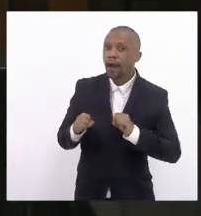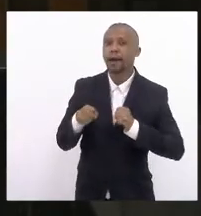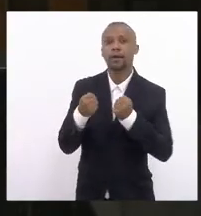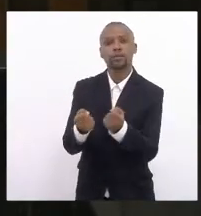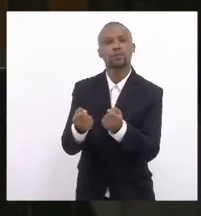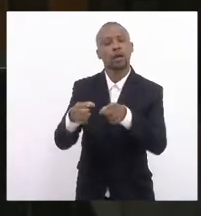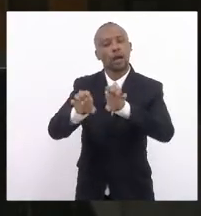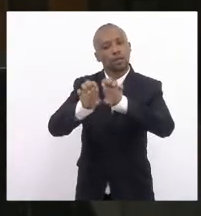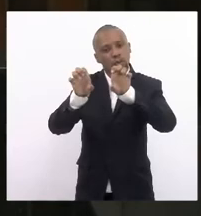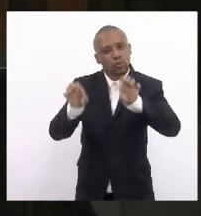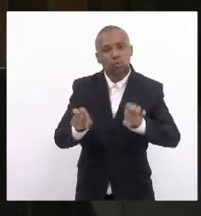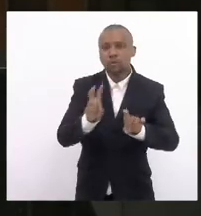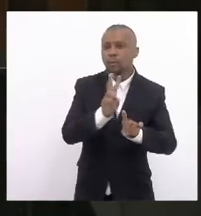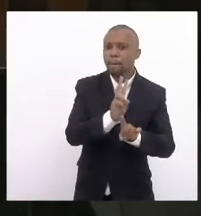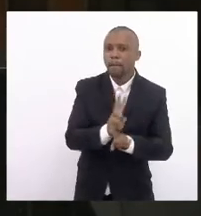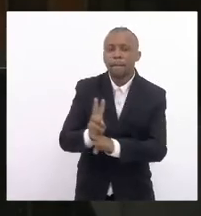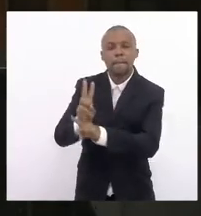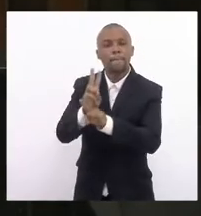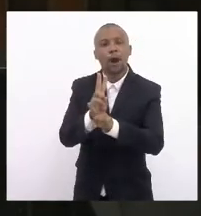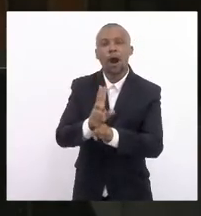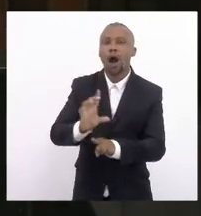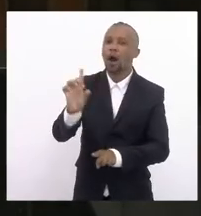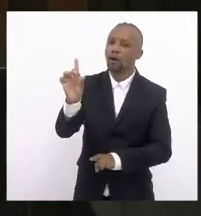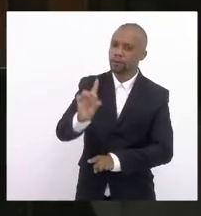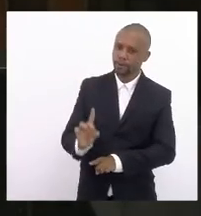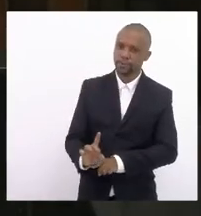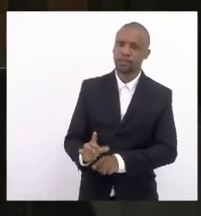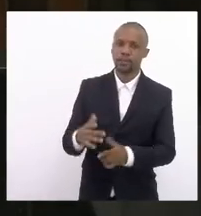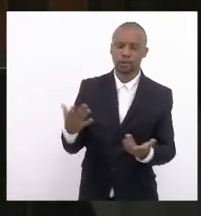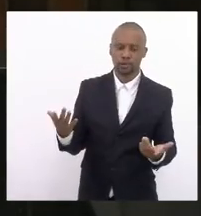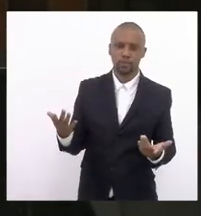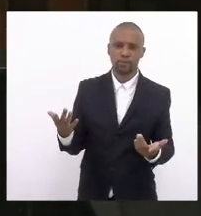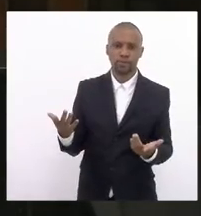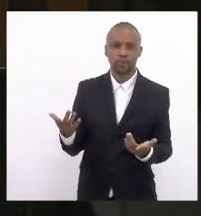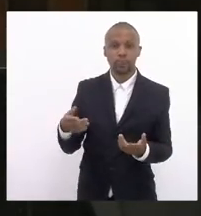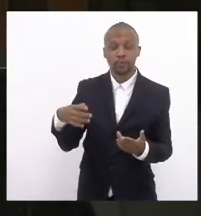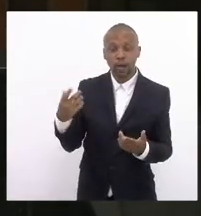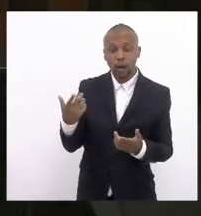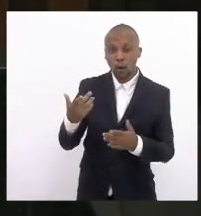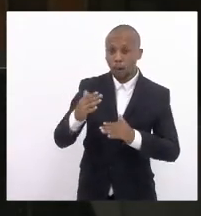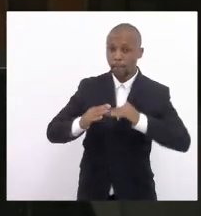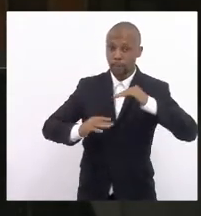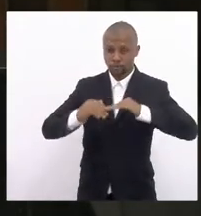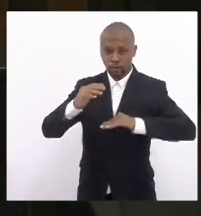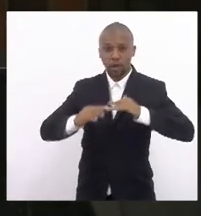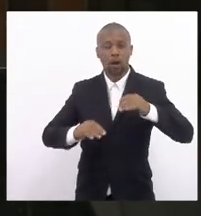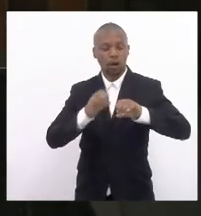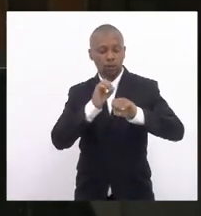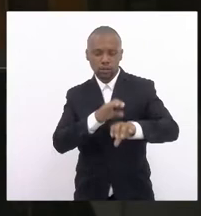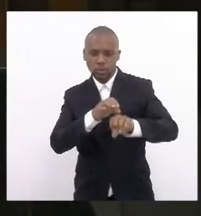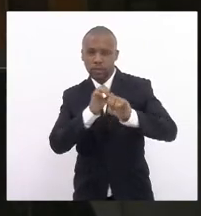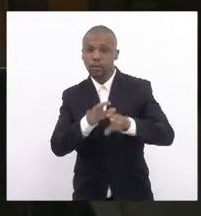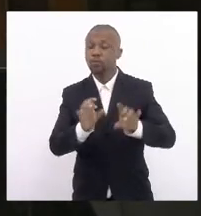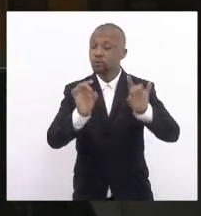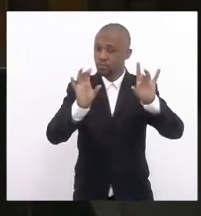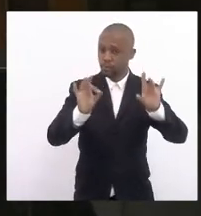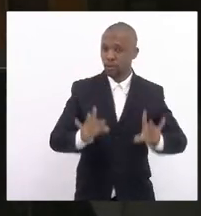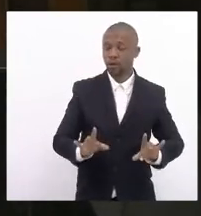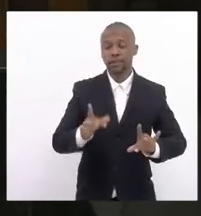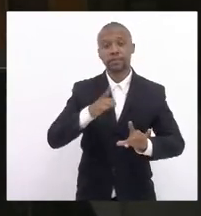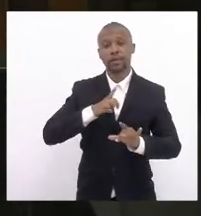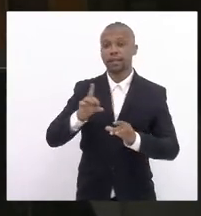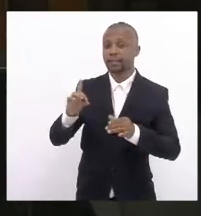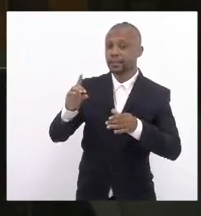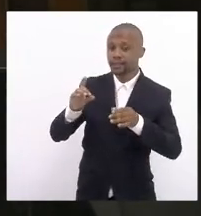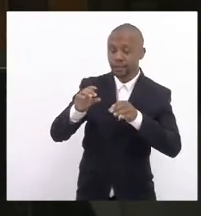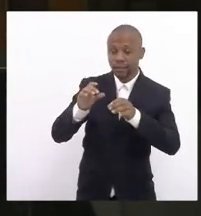de atendimento à pessoa com deficiência, o profissional de educação especializado que vai estar em turma fazendo essa mediação entre o